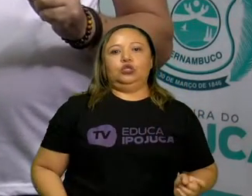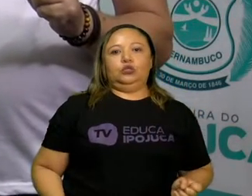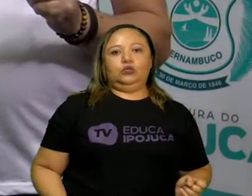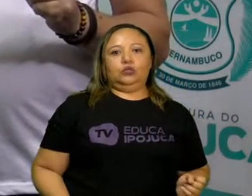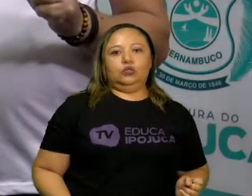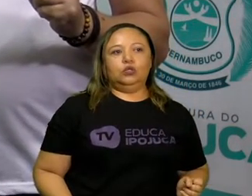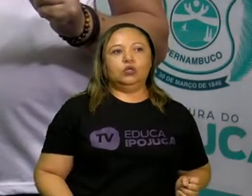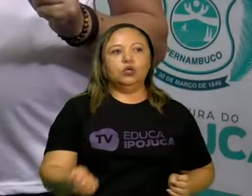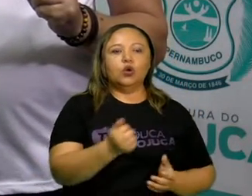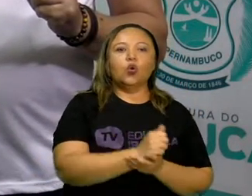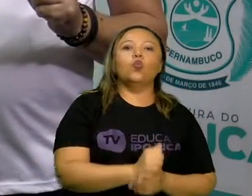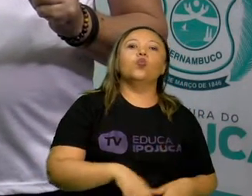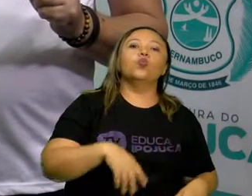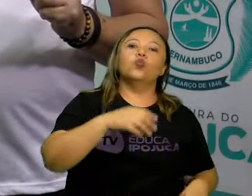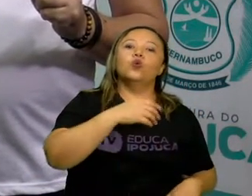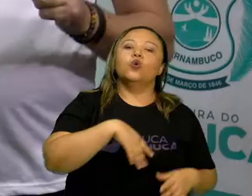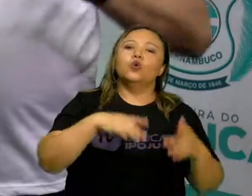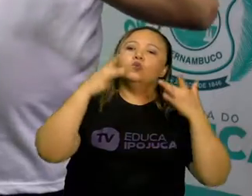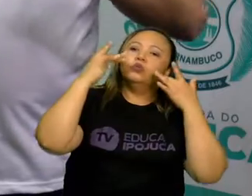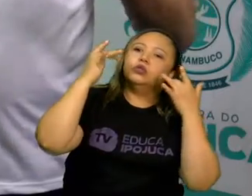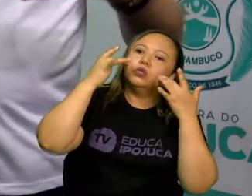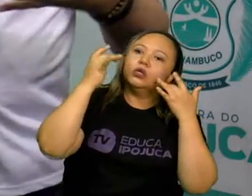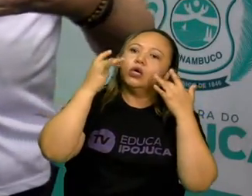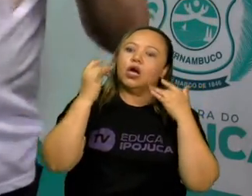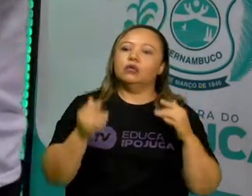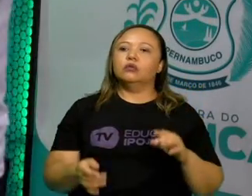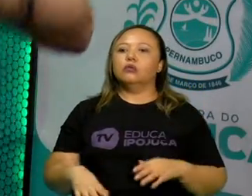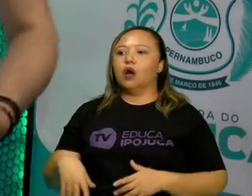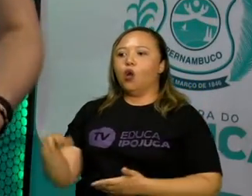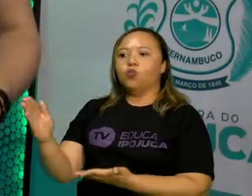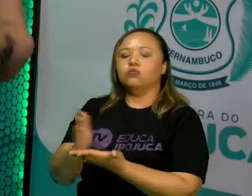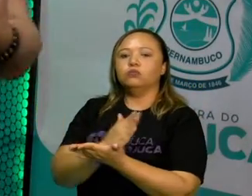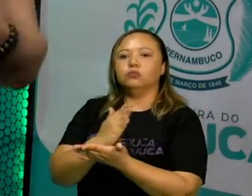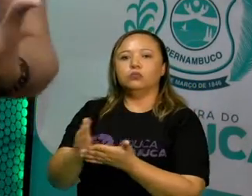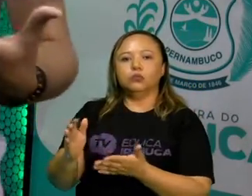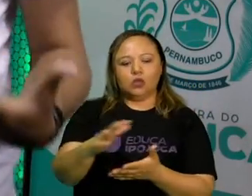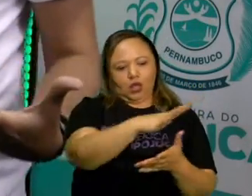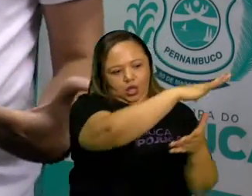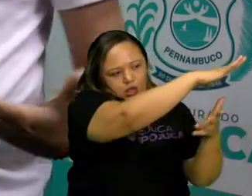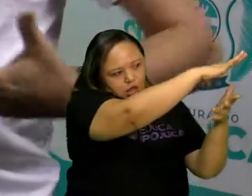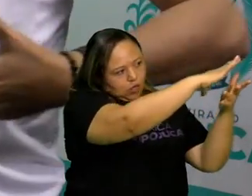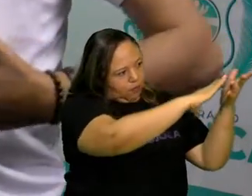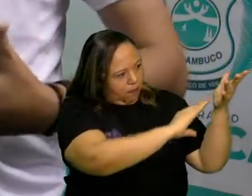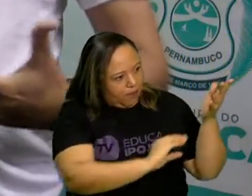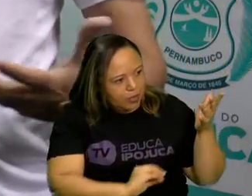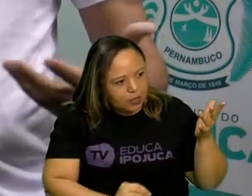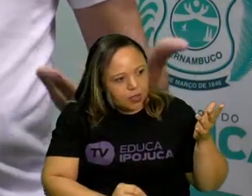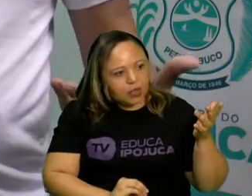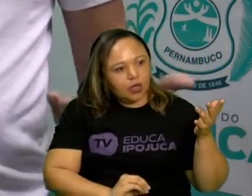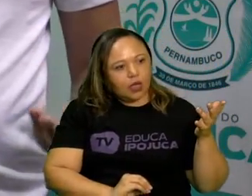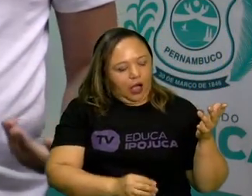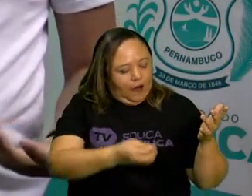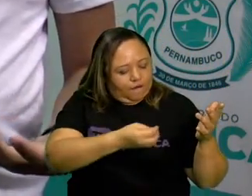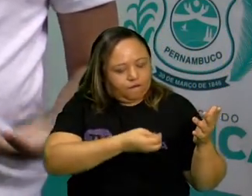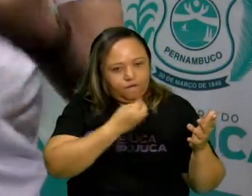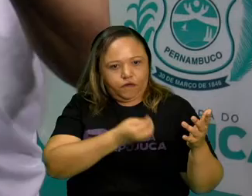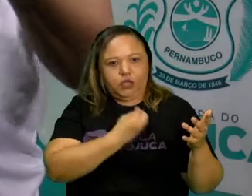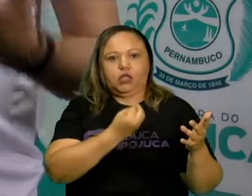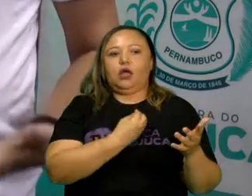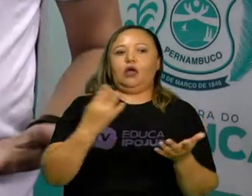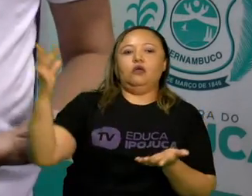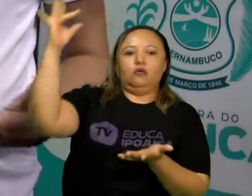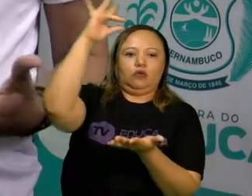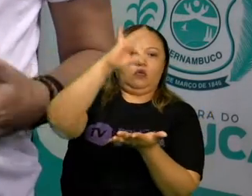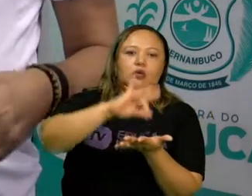ano, ele é um teatro que imita de fato a realidade e a naturalidade.